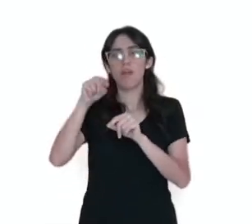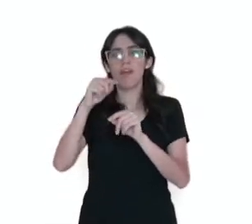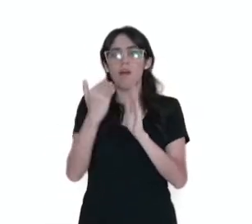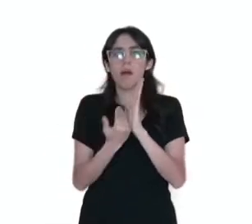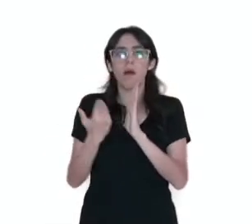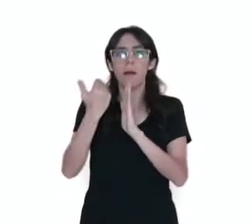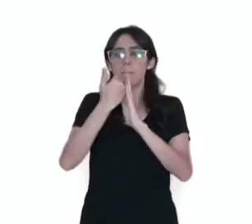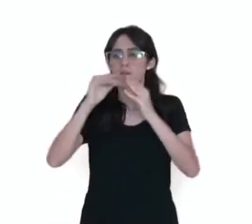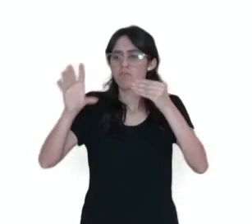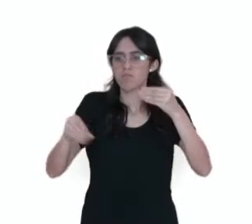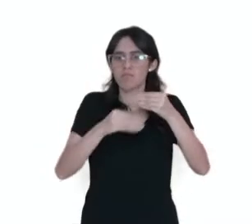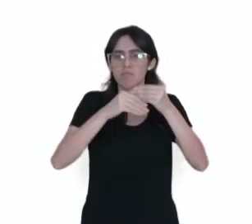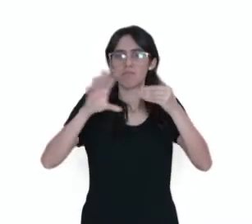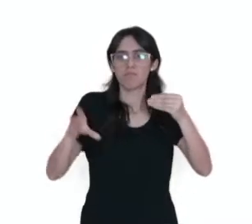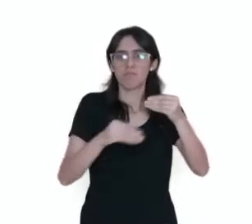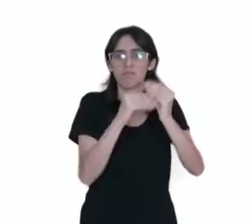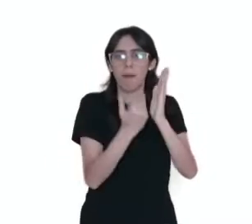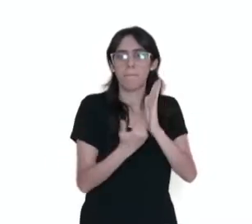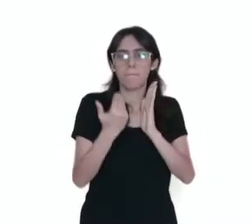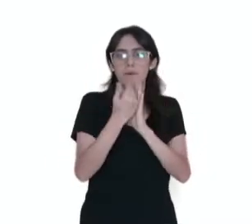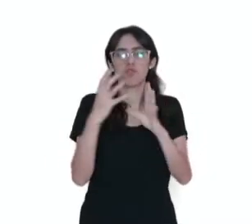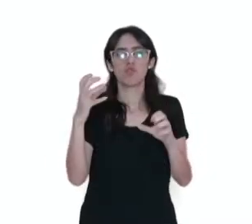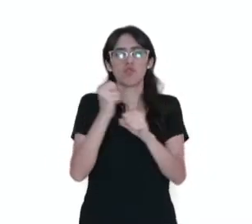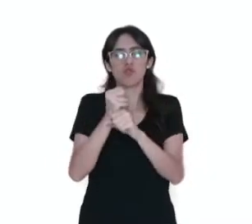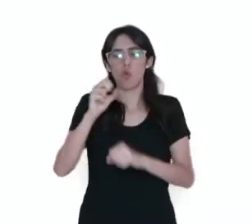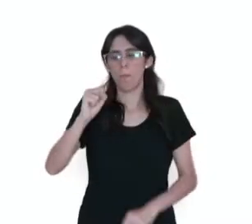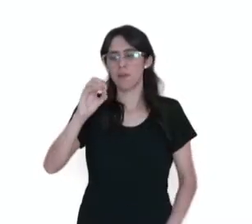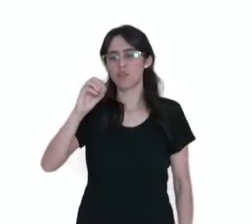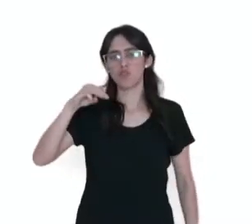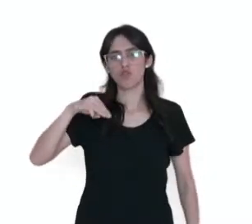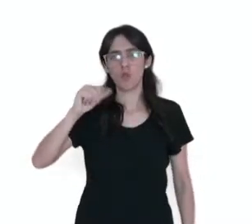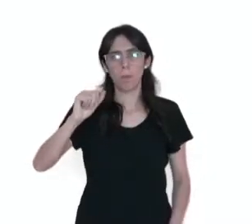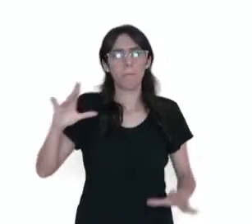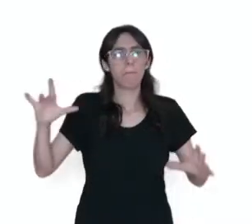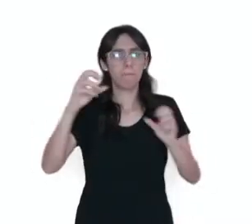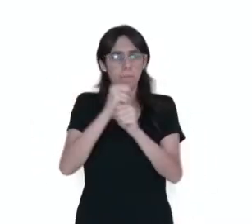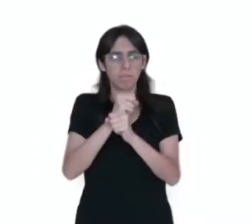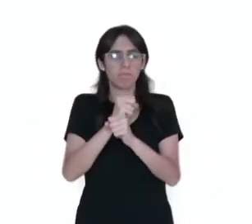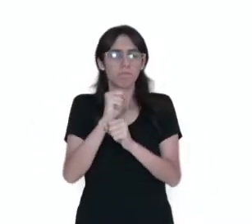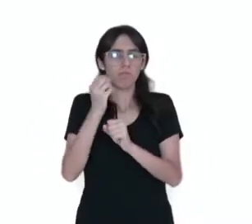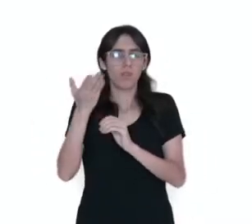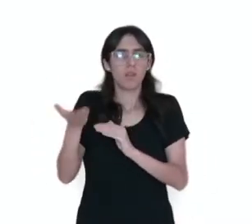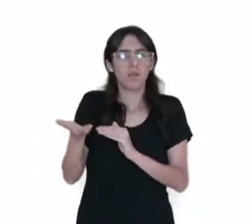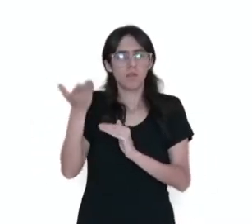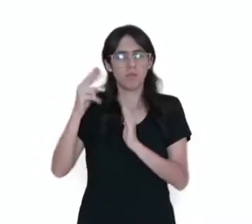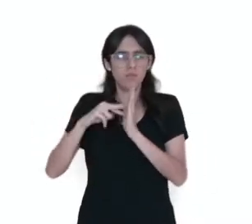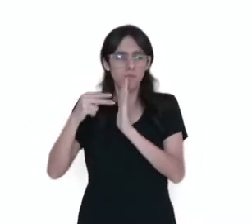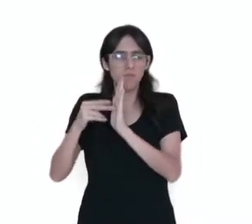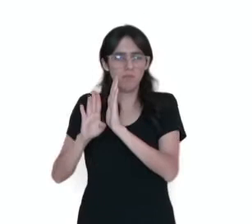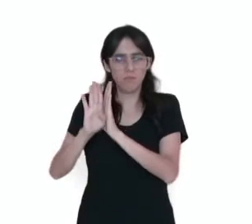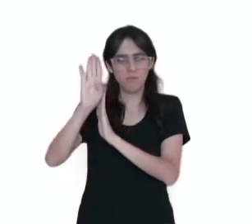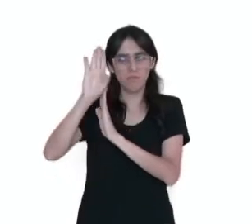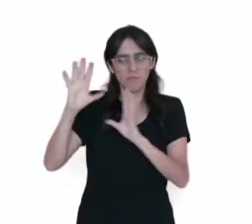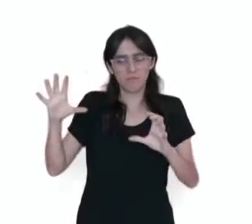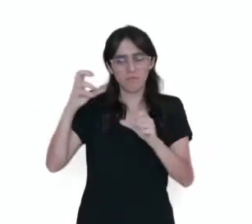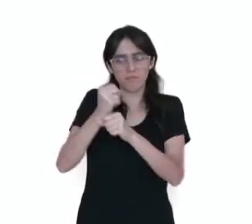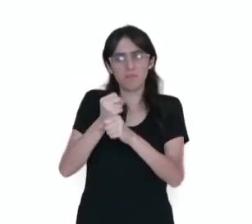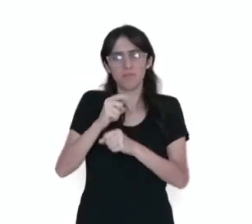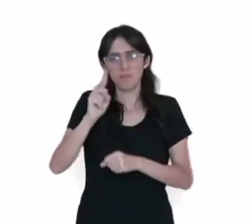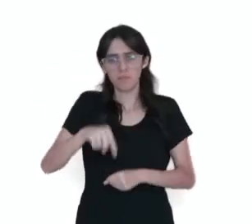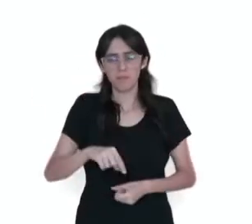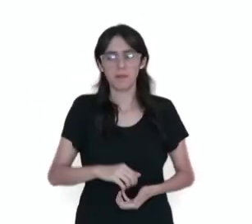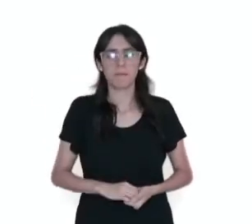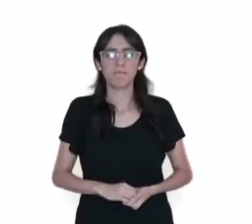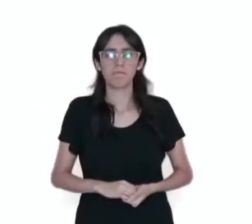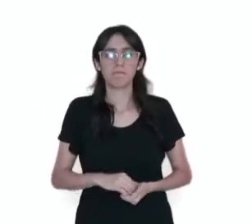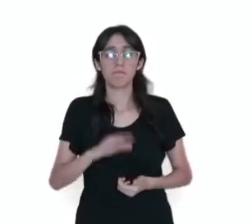coisa. Soma, operação que acrescenta quantidades. Acréscimo ou aumento, o que acrescenta ou se adiciona. Lá